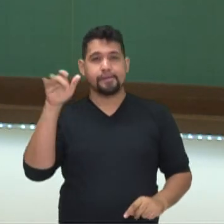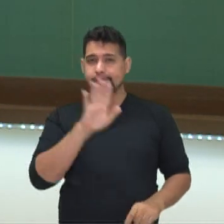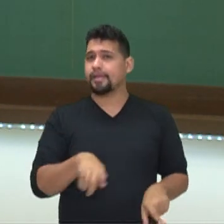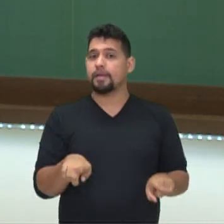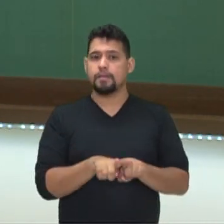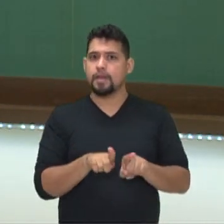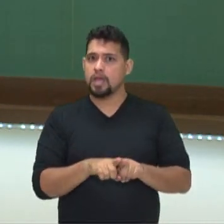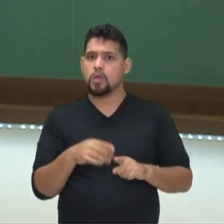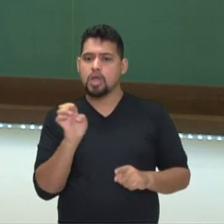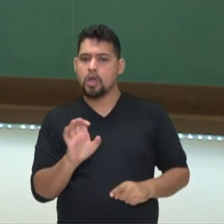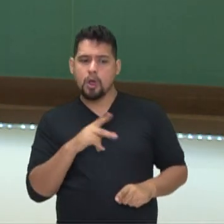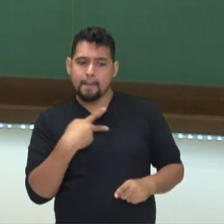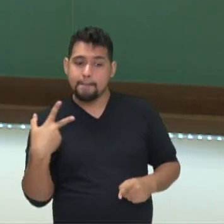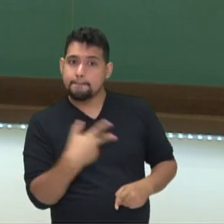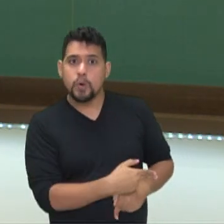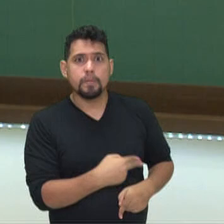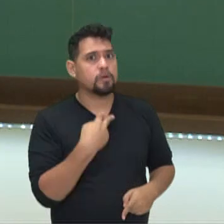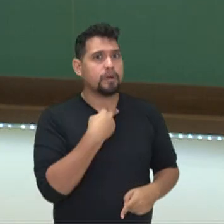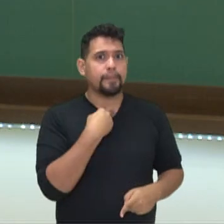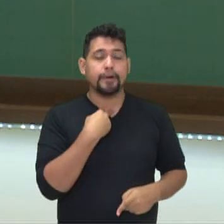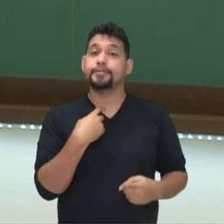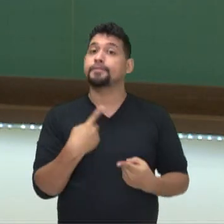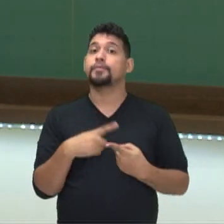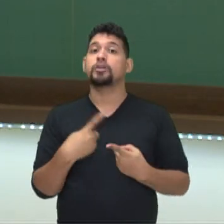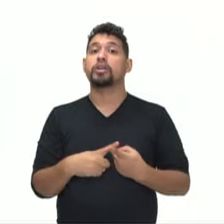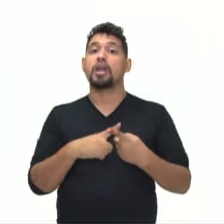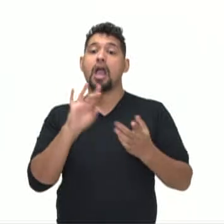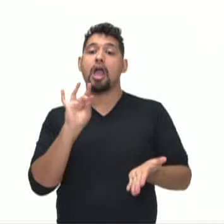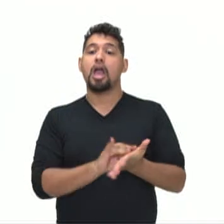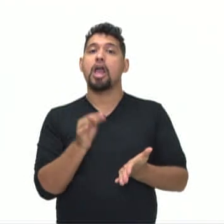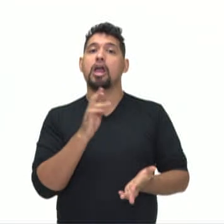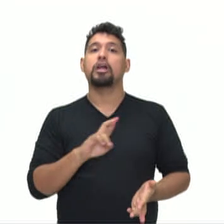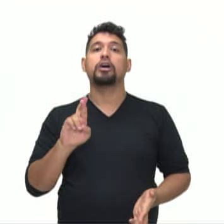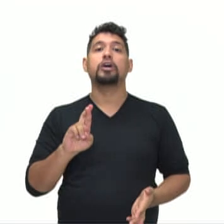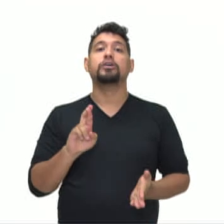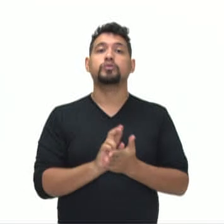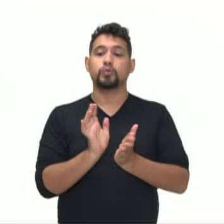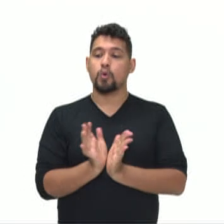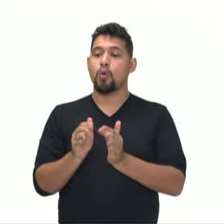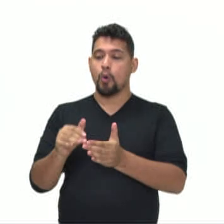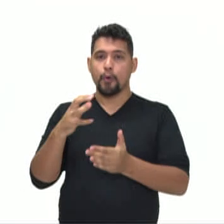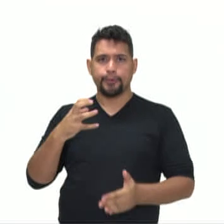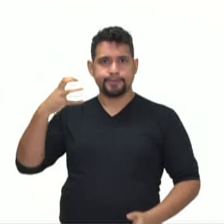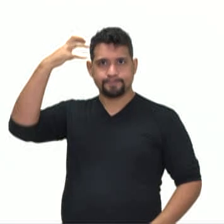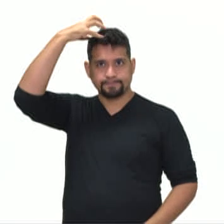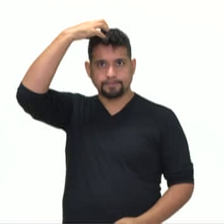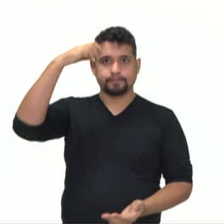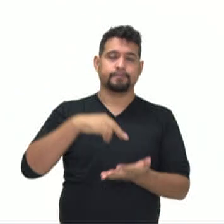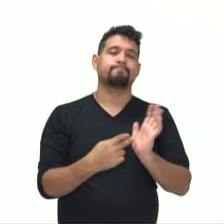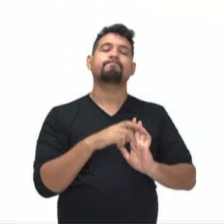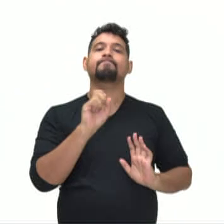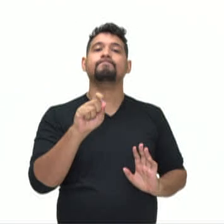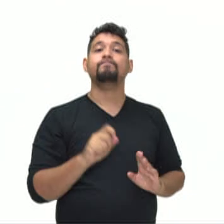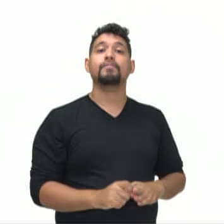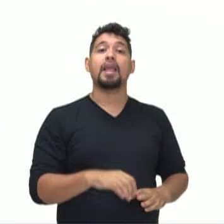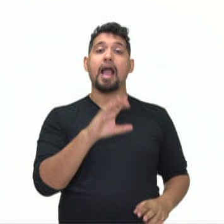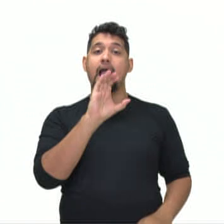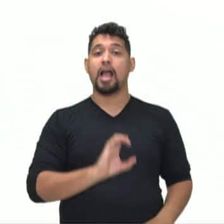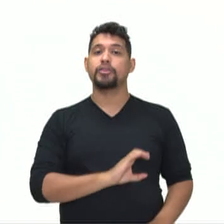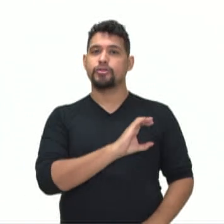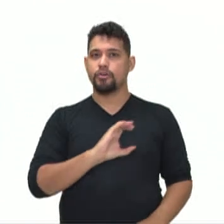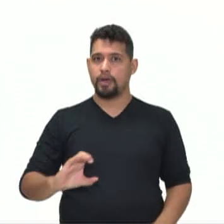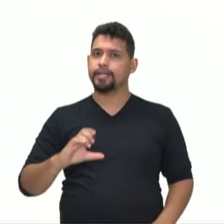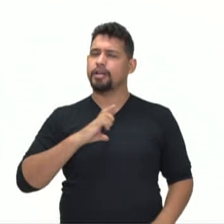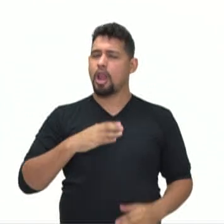até porque a religião oficial do Império era a religião católica. Ao longo da história, tivemos 7 constituições.